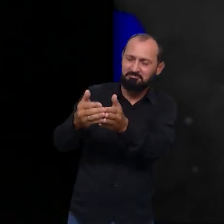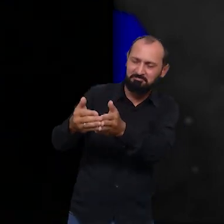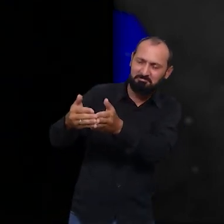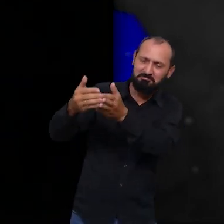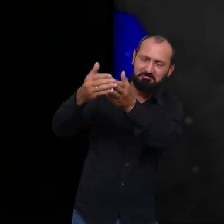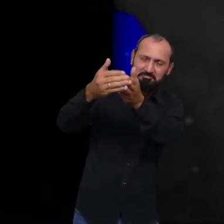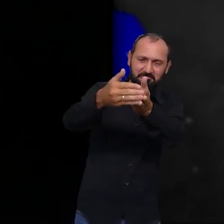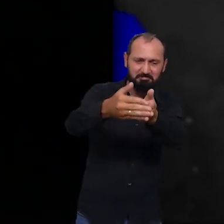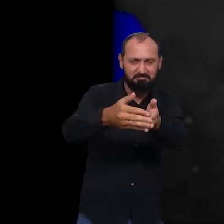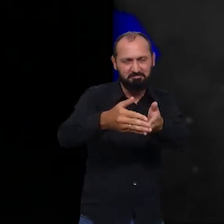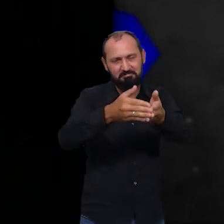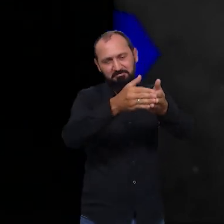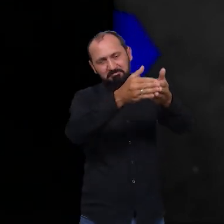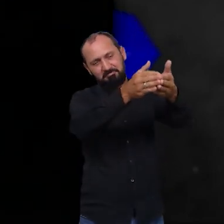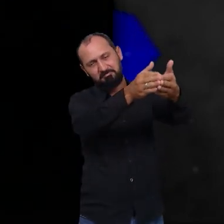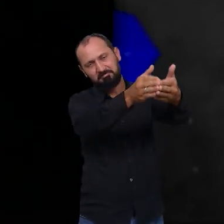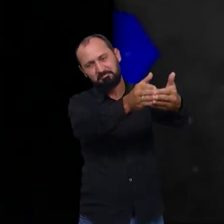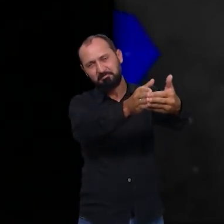amor.